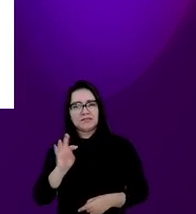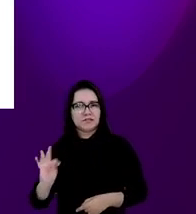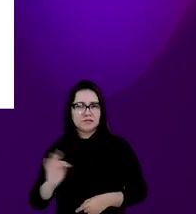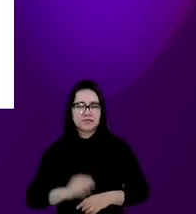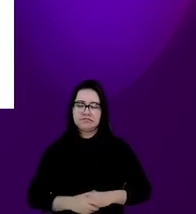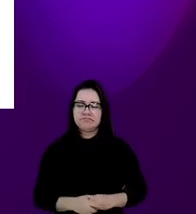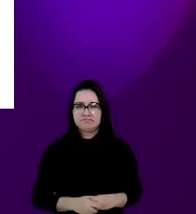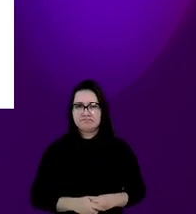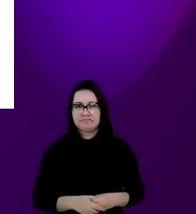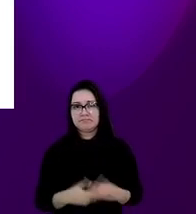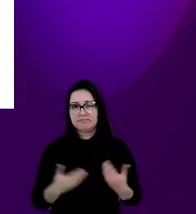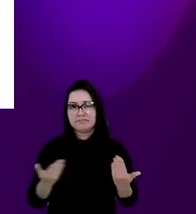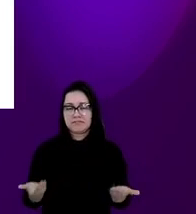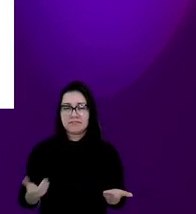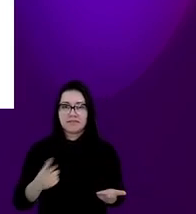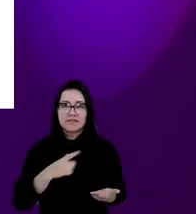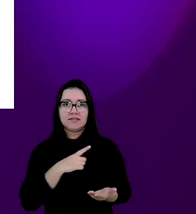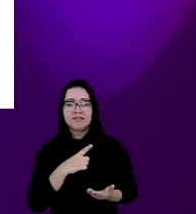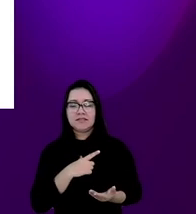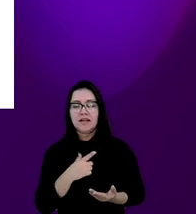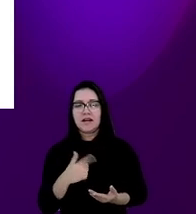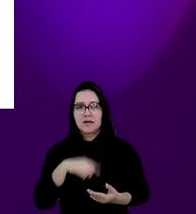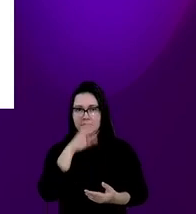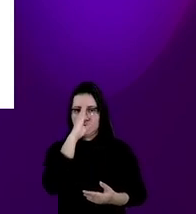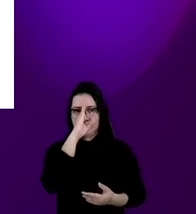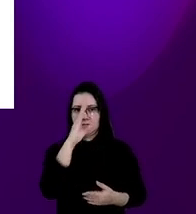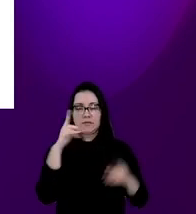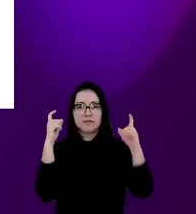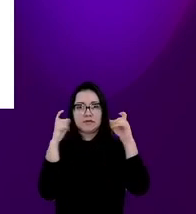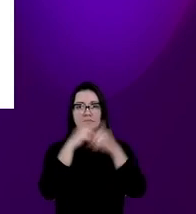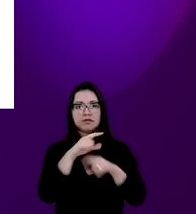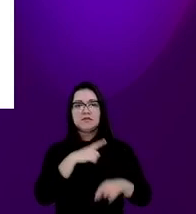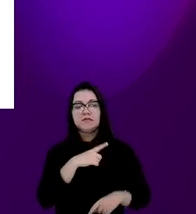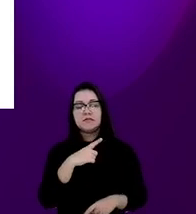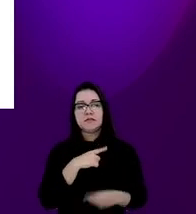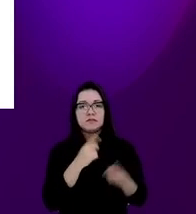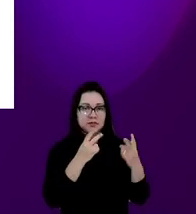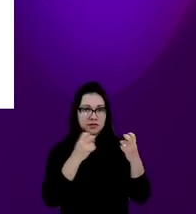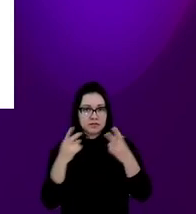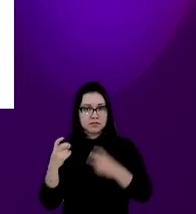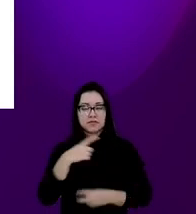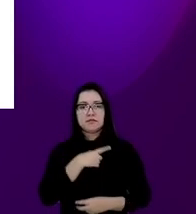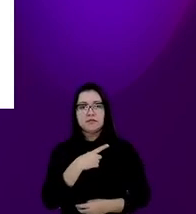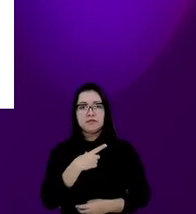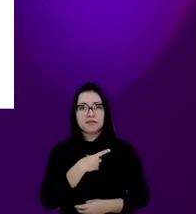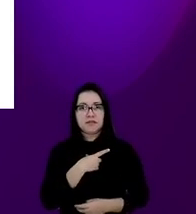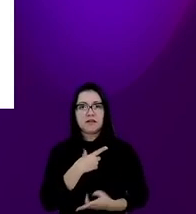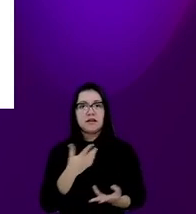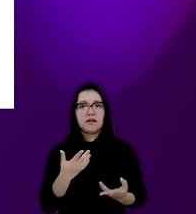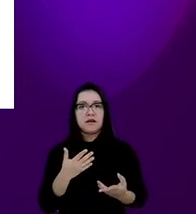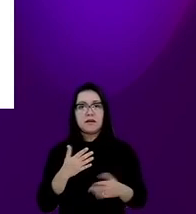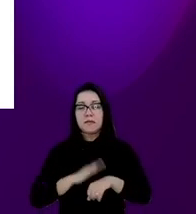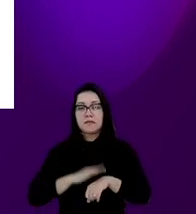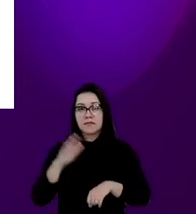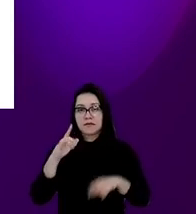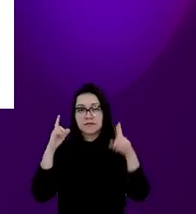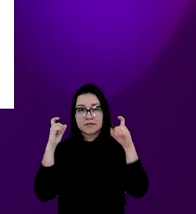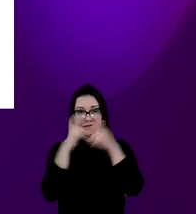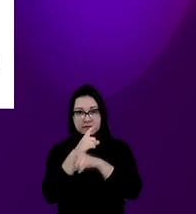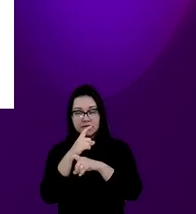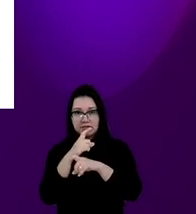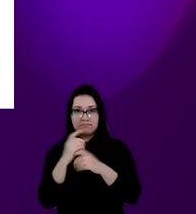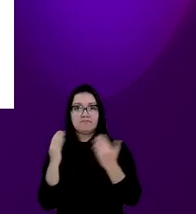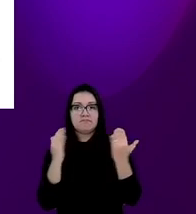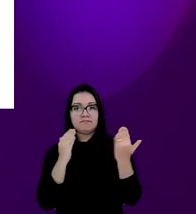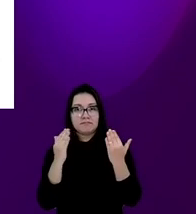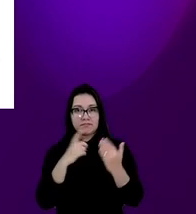tempos nas duas principais complicações, onde a gente vê que a síndrome de liberação de citoquinas é mais precoce do que